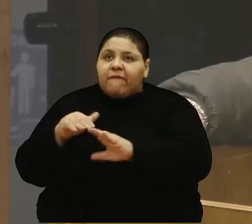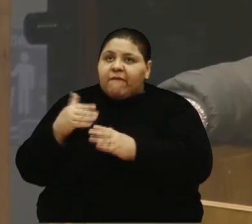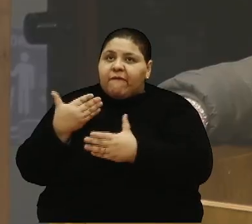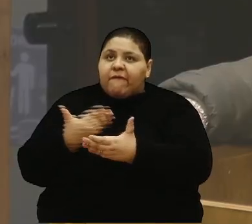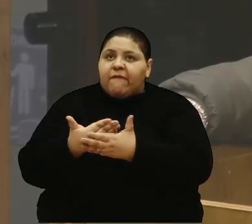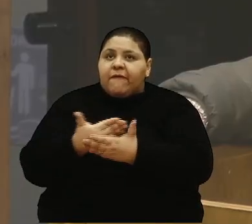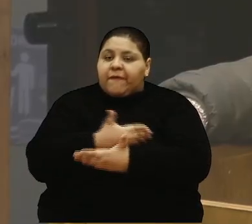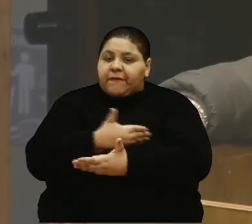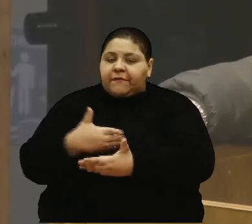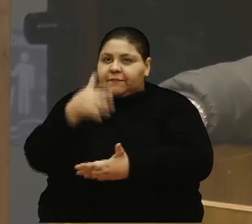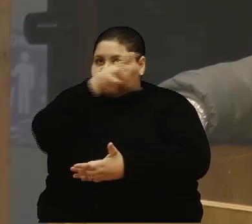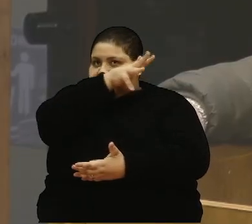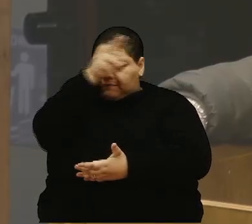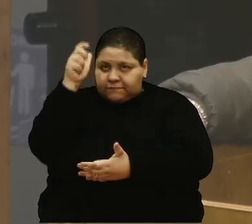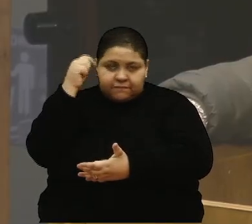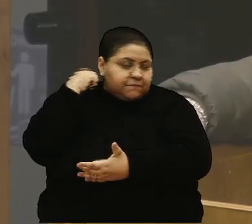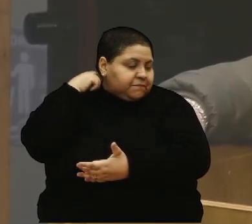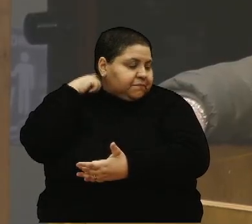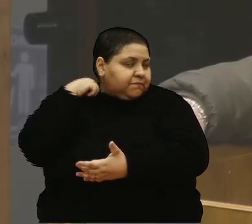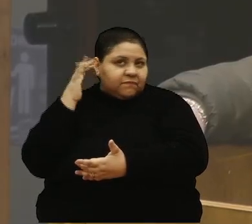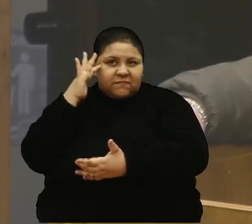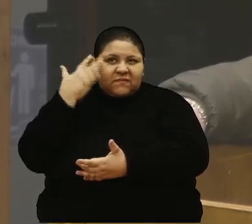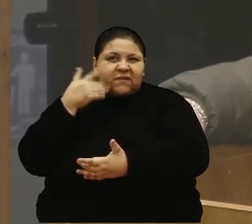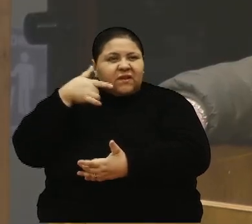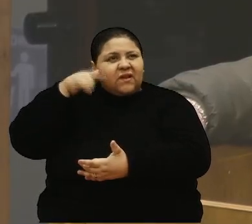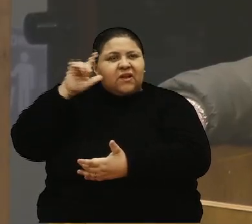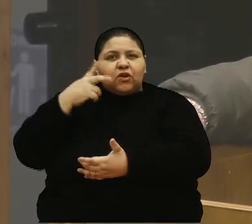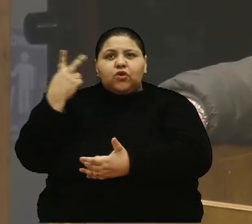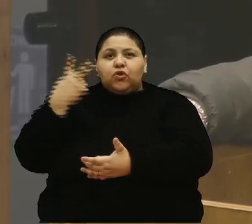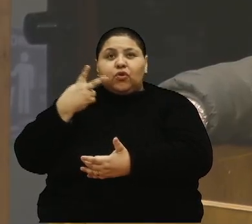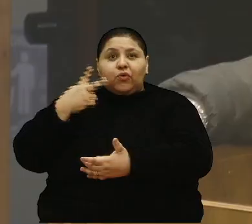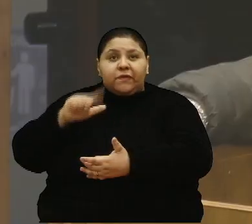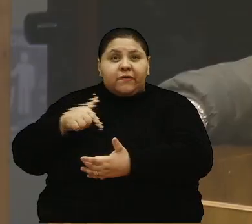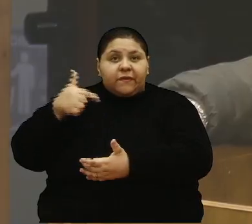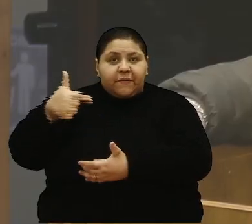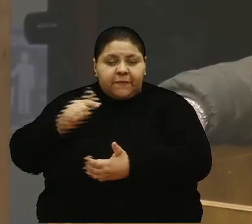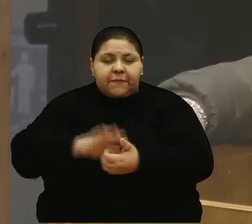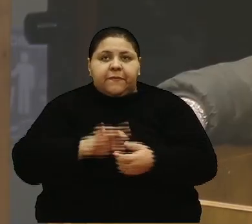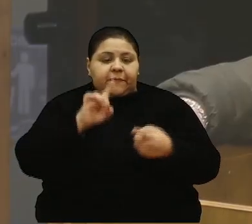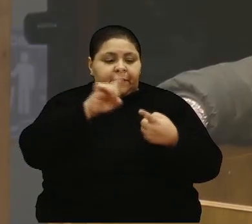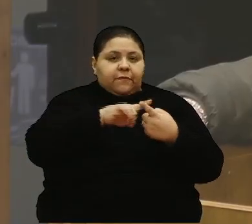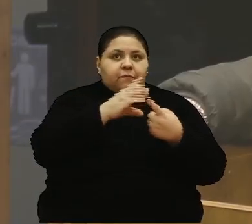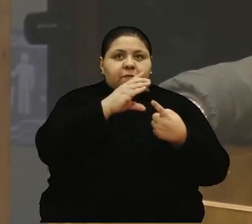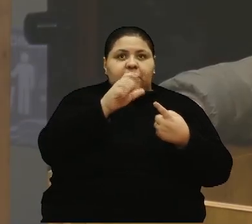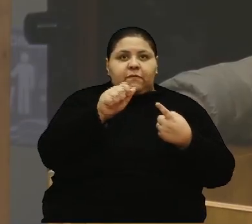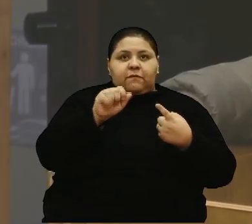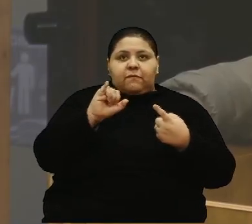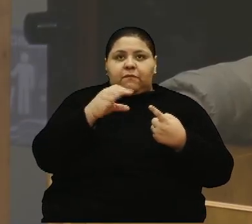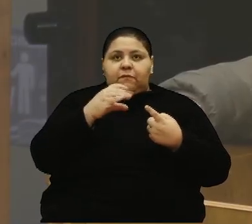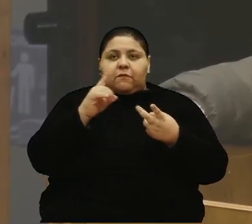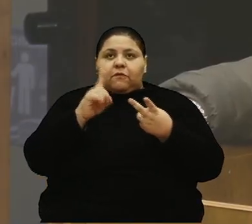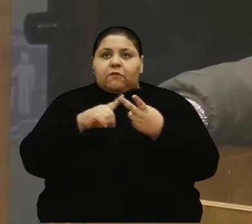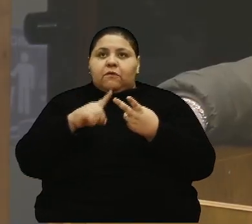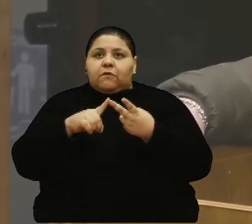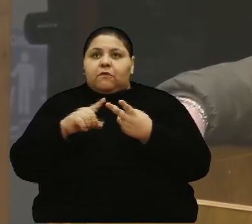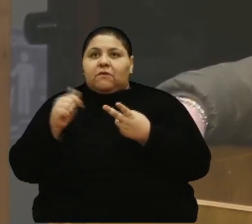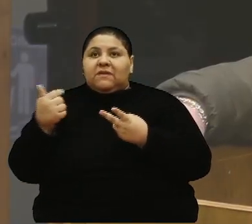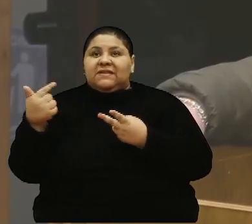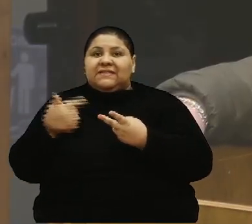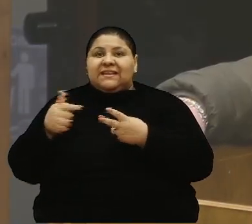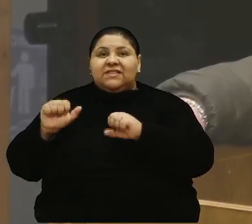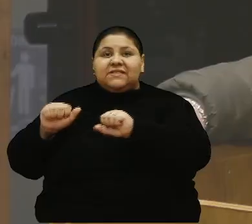públicas municipais. Ocorreram no dia de ontem 2 fatos, uma no CAIC e outra no 7 de